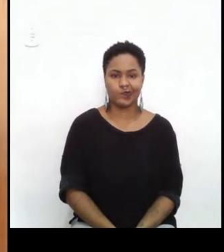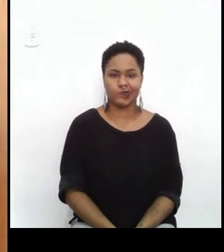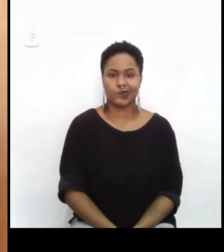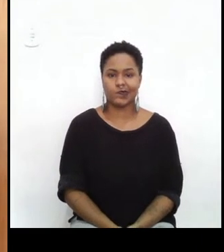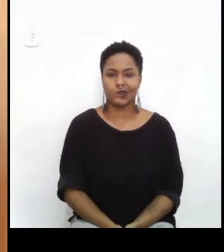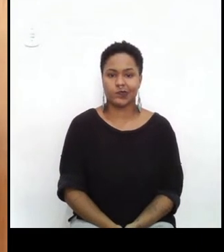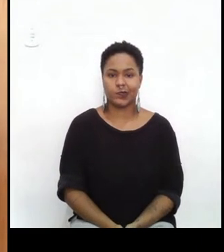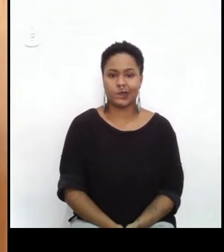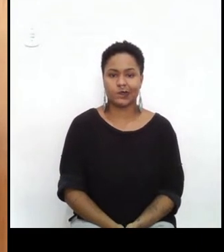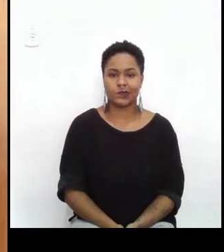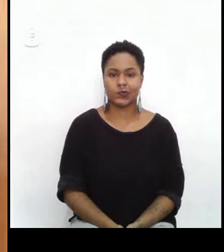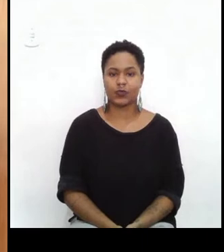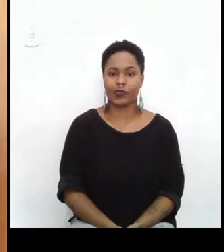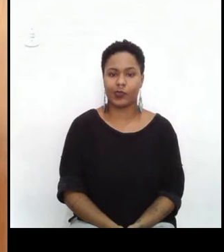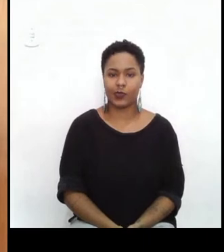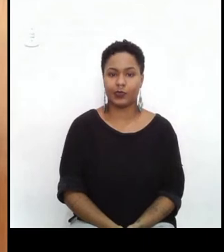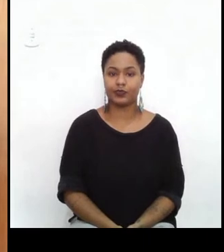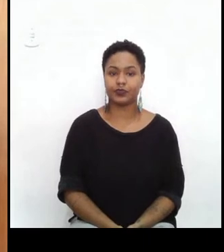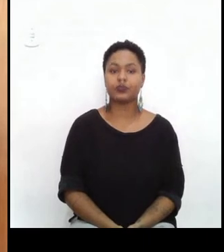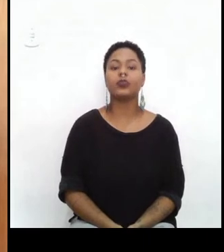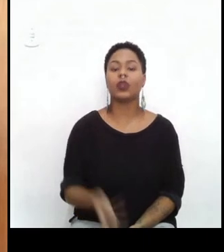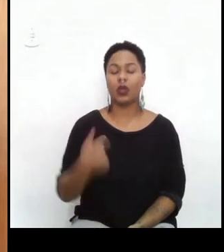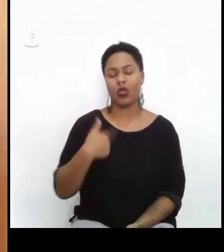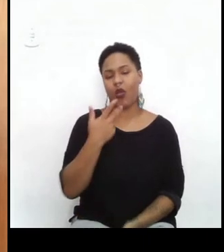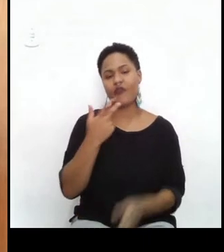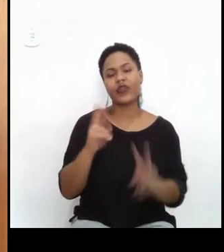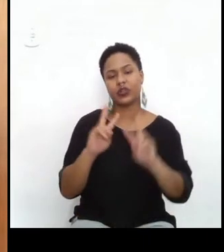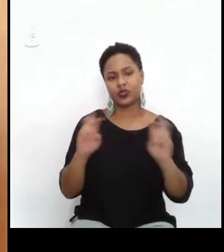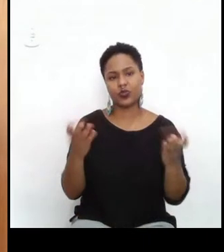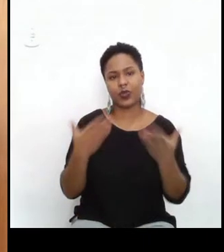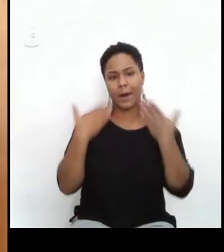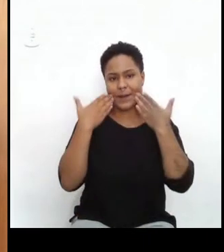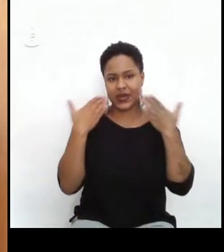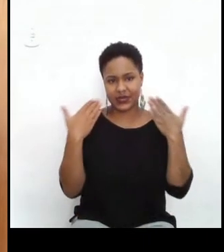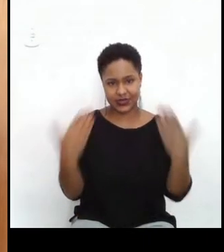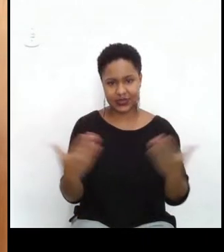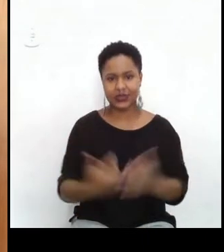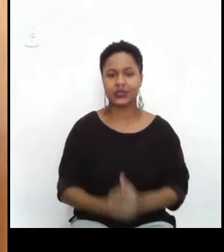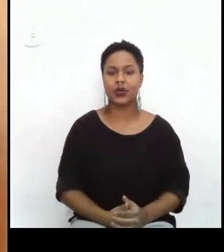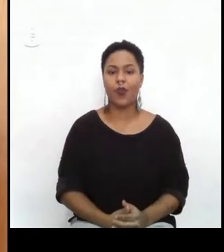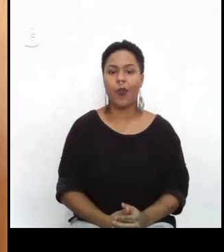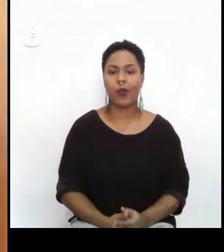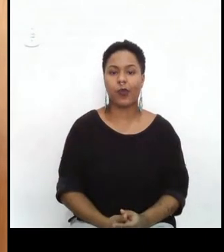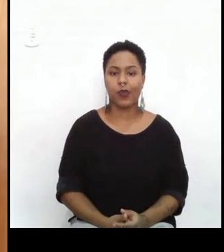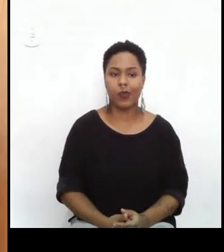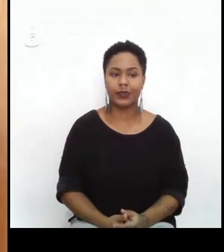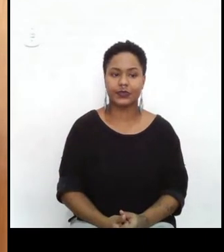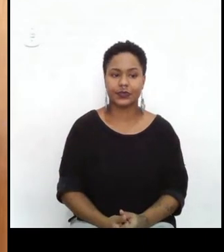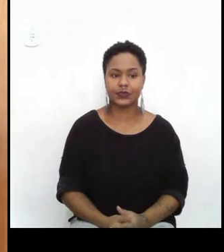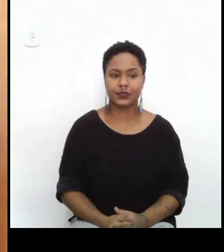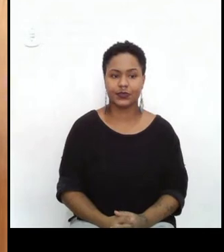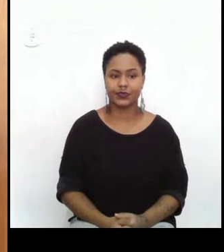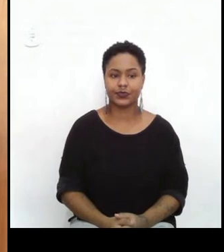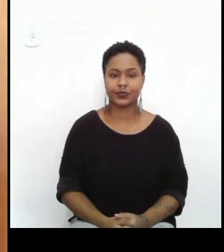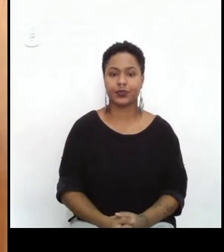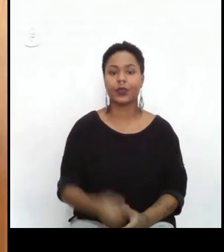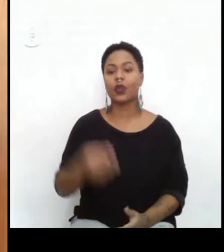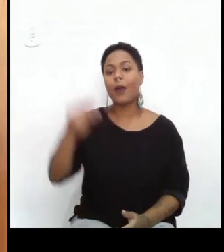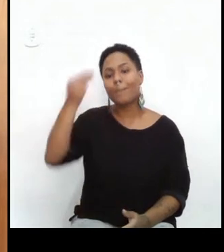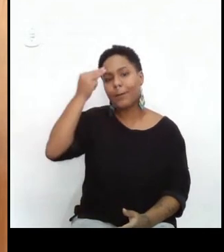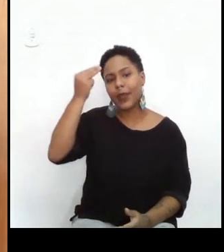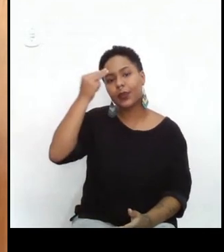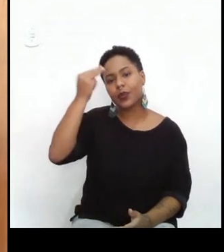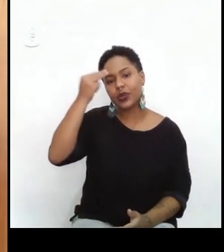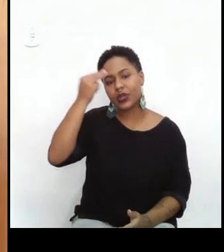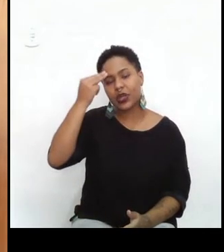uma raça é um processo era está precisando Passione é ai Memorial incidente a ser alguém estou